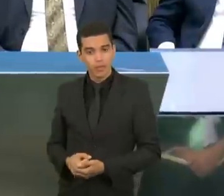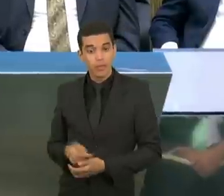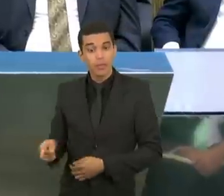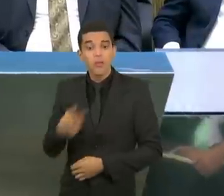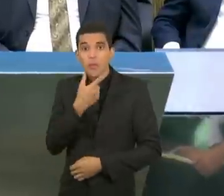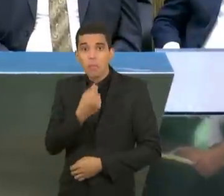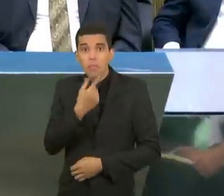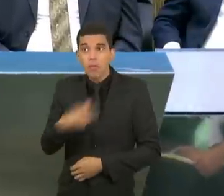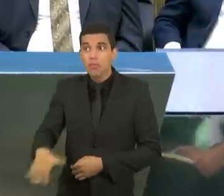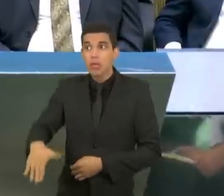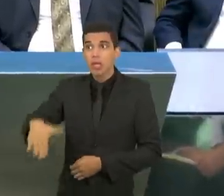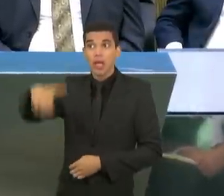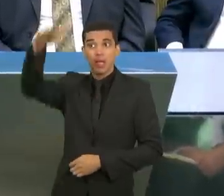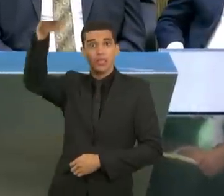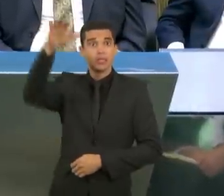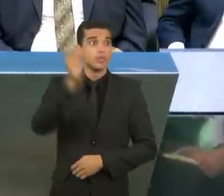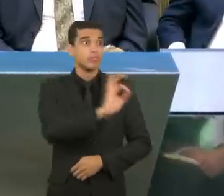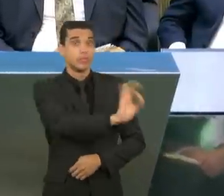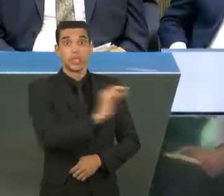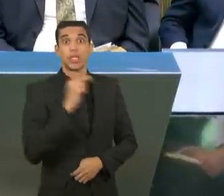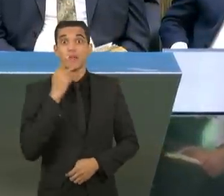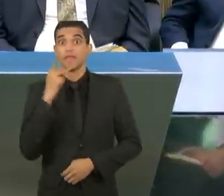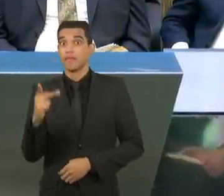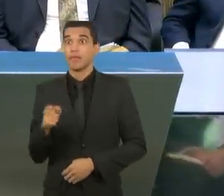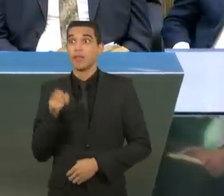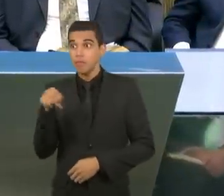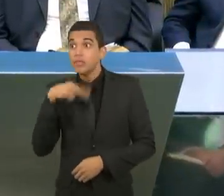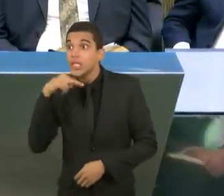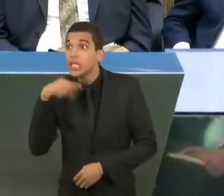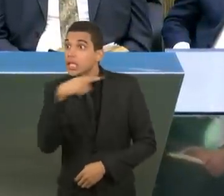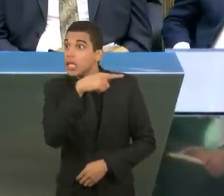ninguém nem contava para ele que ele era neto do rei, para não ser descoberto.